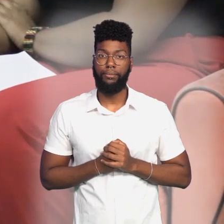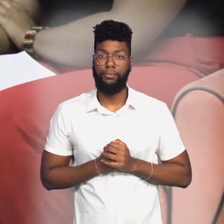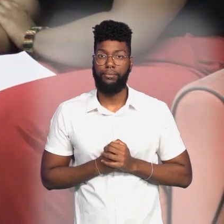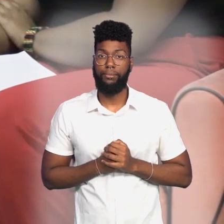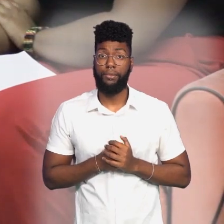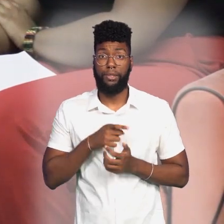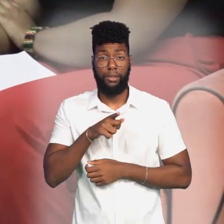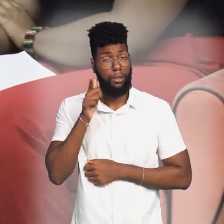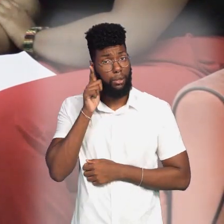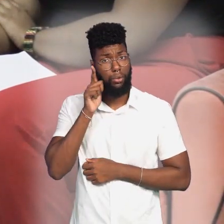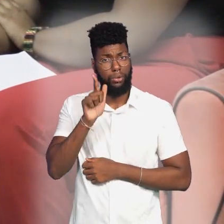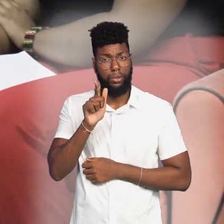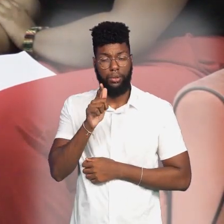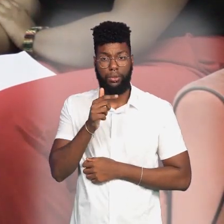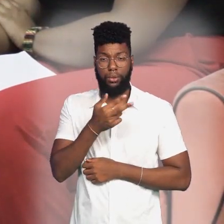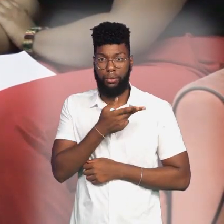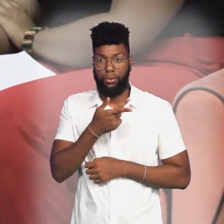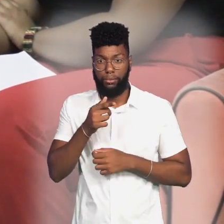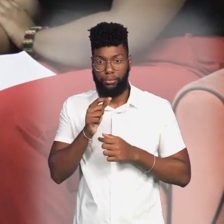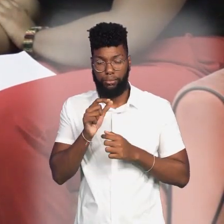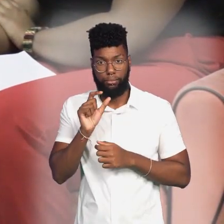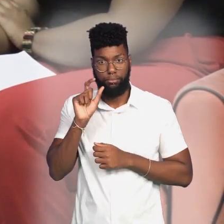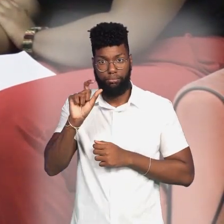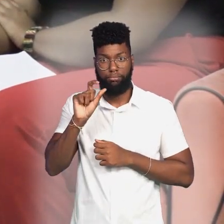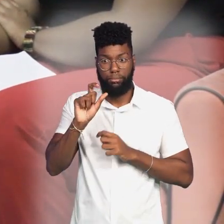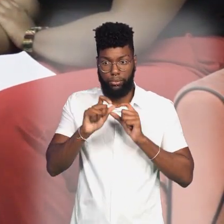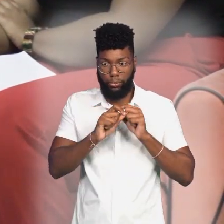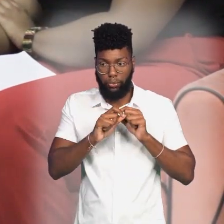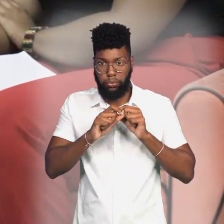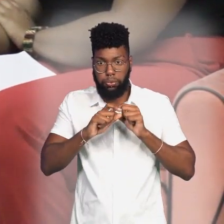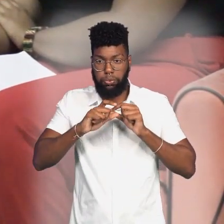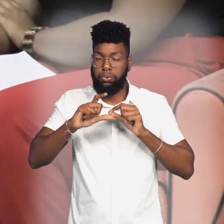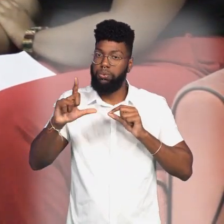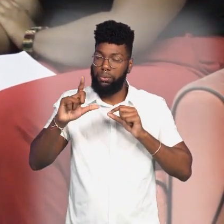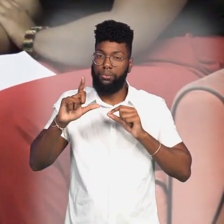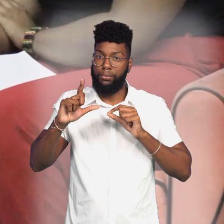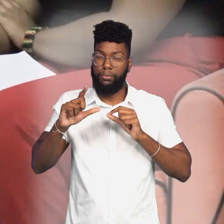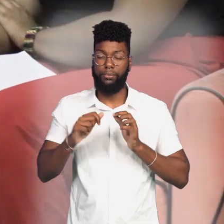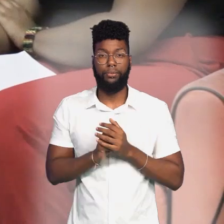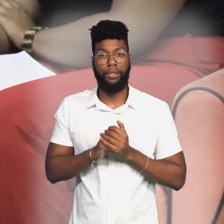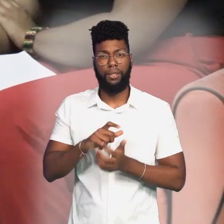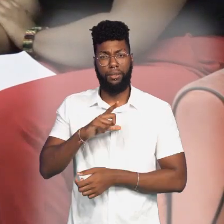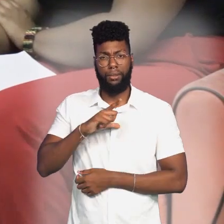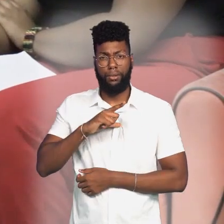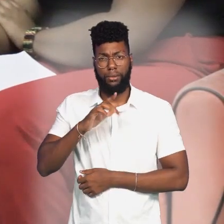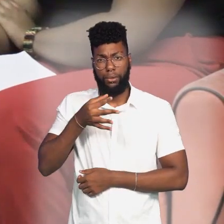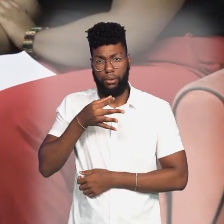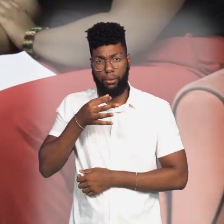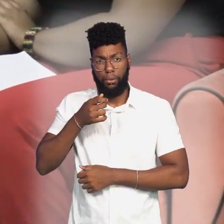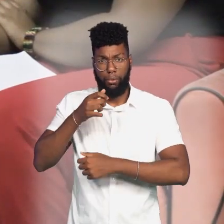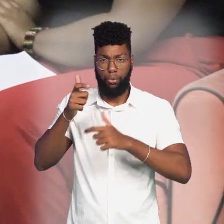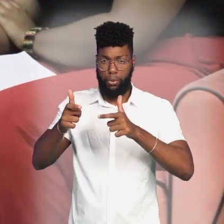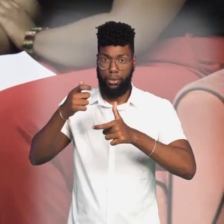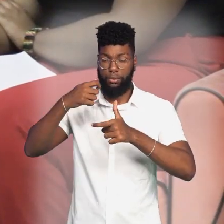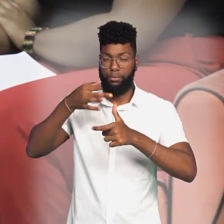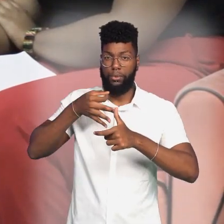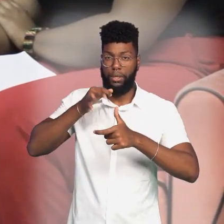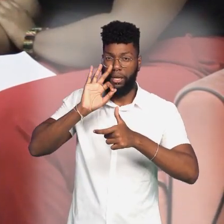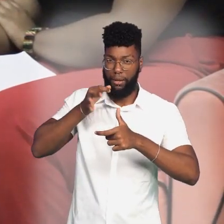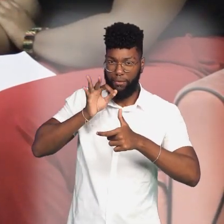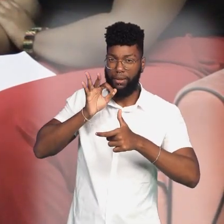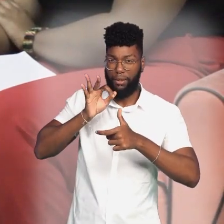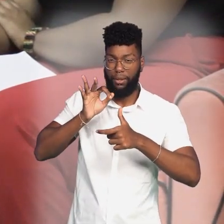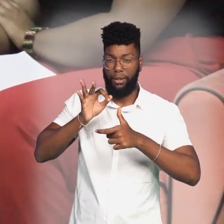Ele conseguiu uma coisa pequena assim, deixar assim. Exatamente. A cafeteria, que era só, lembra,